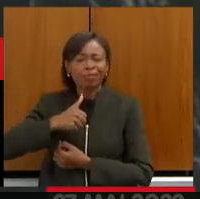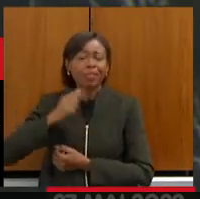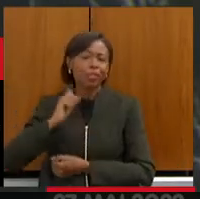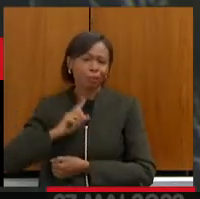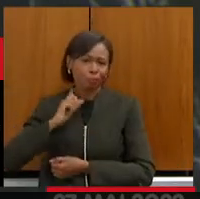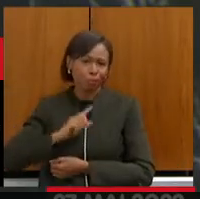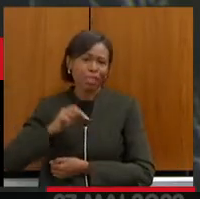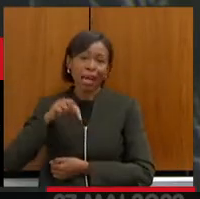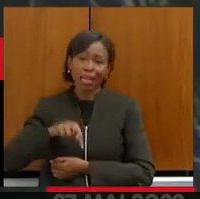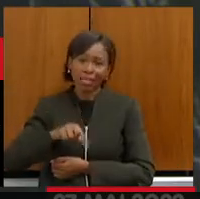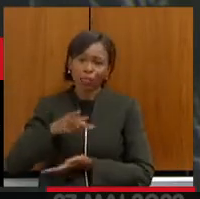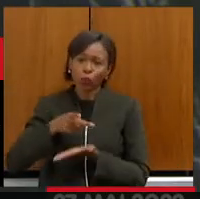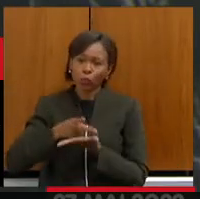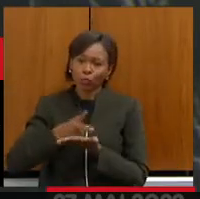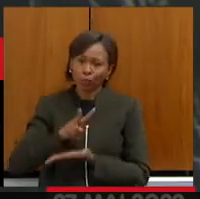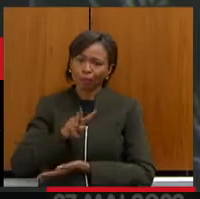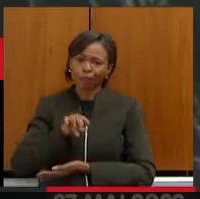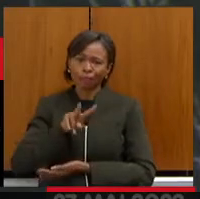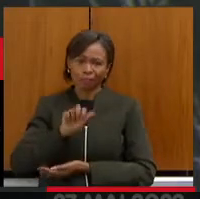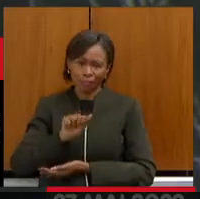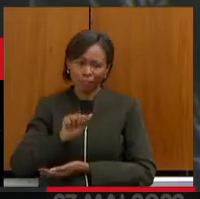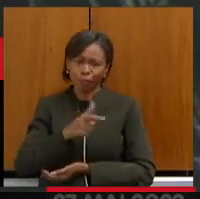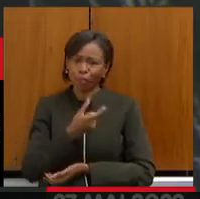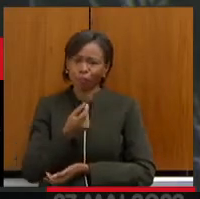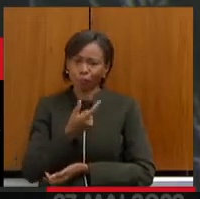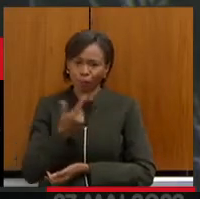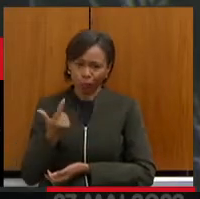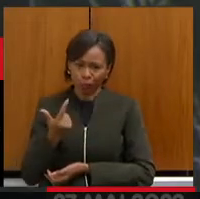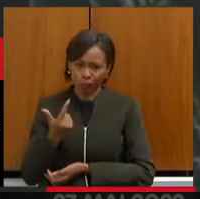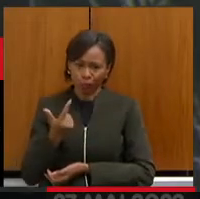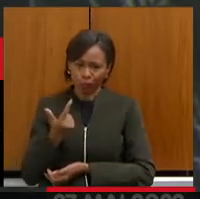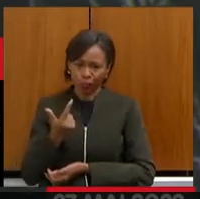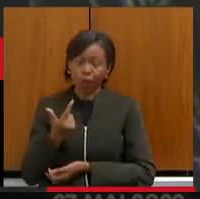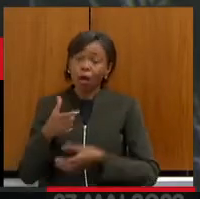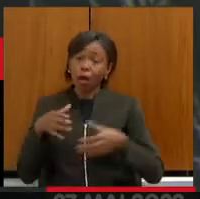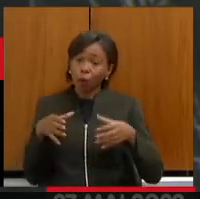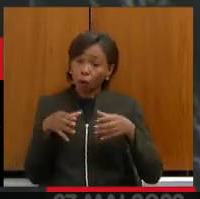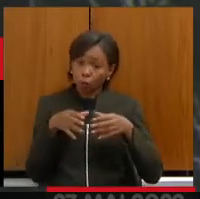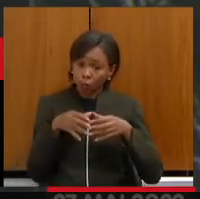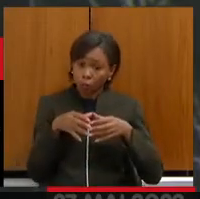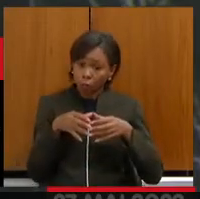assim como a comissão de defesa dos direitos da mulher